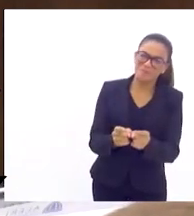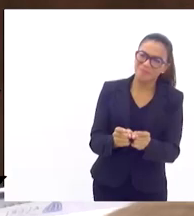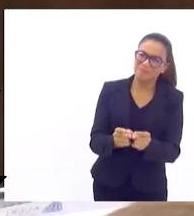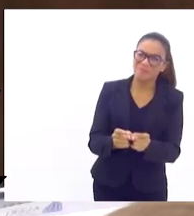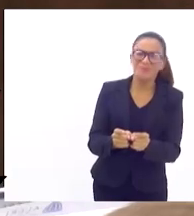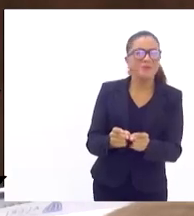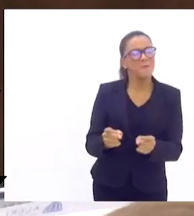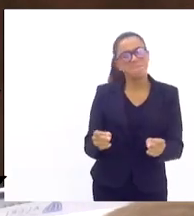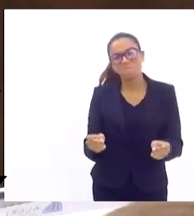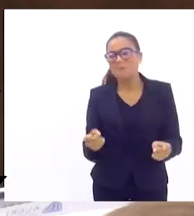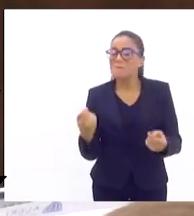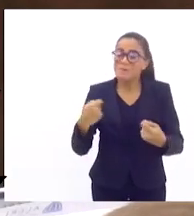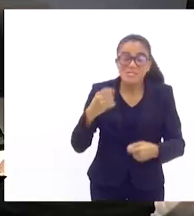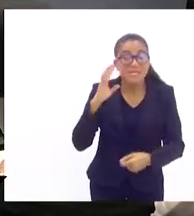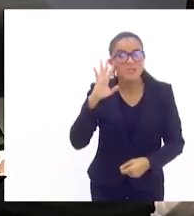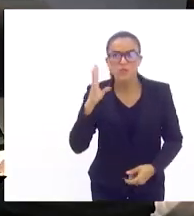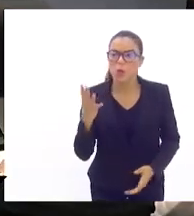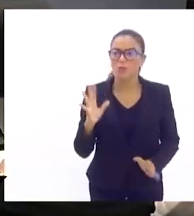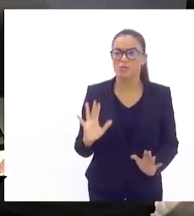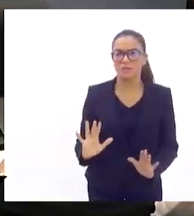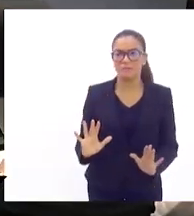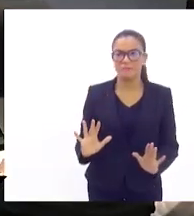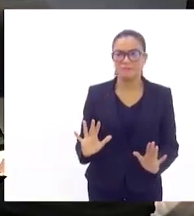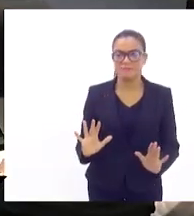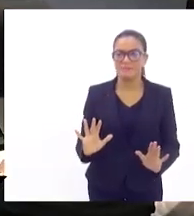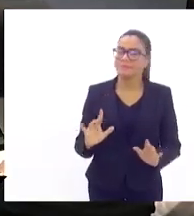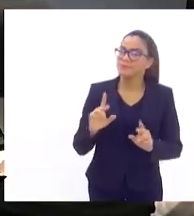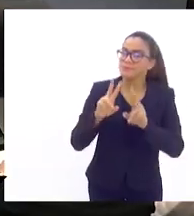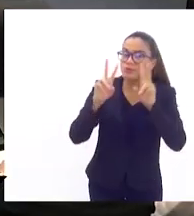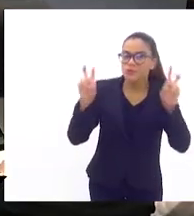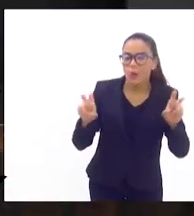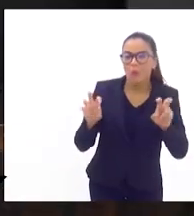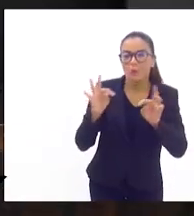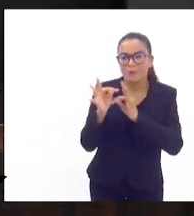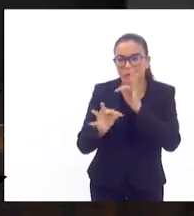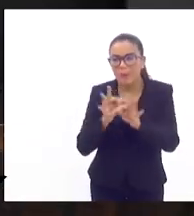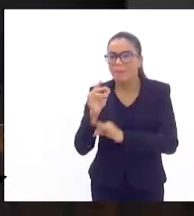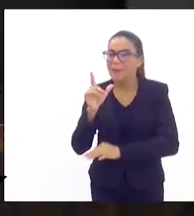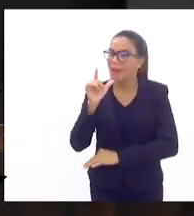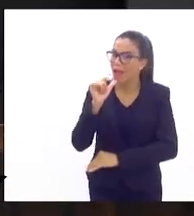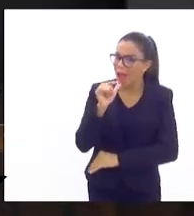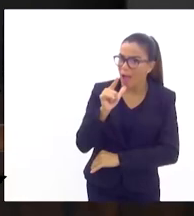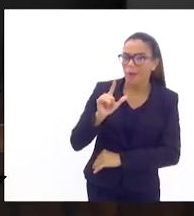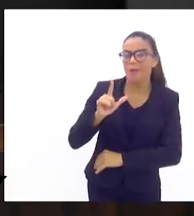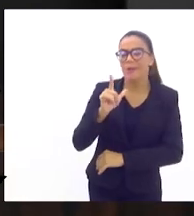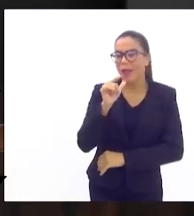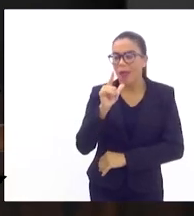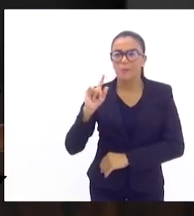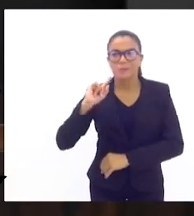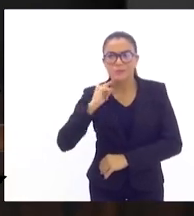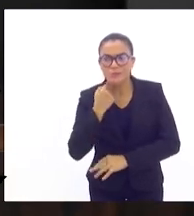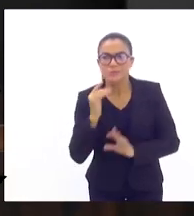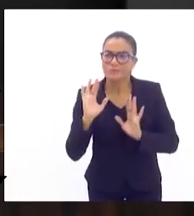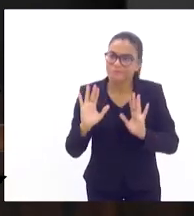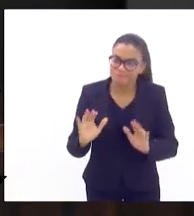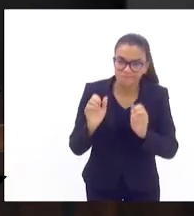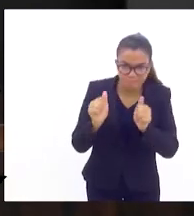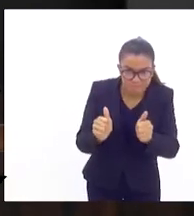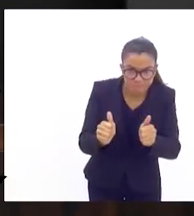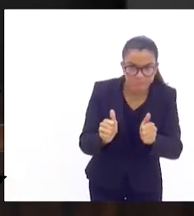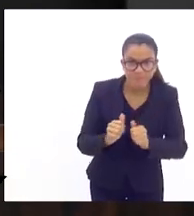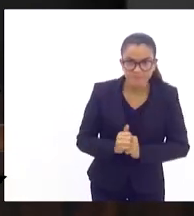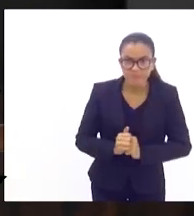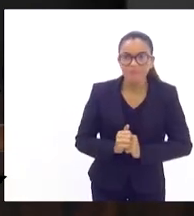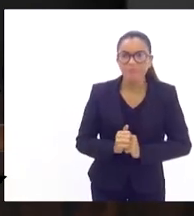é da solução para a falta de água, do esgoto. Vamos lá. A gente precisa disso. É o último Vamos dividir em três fases aqui